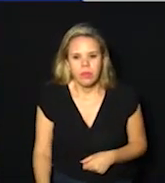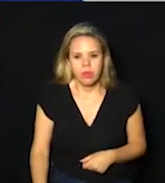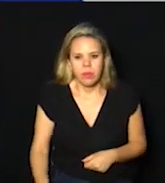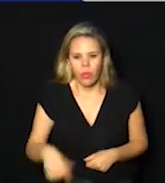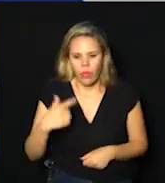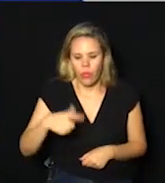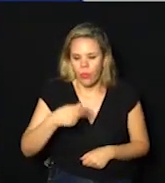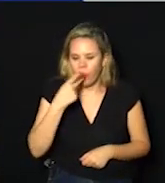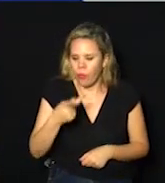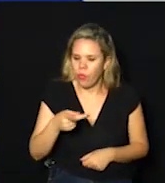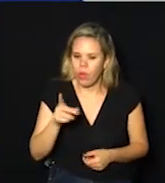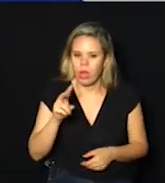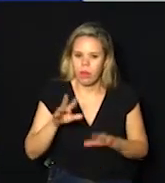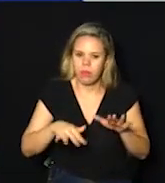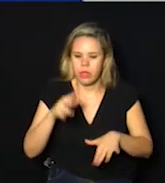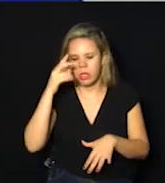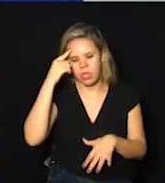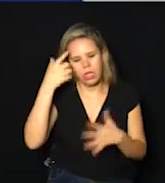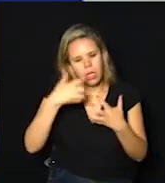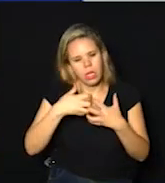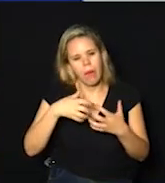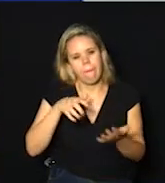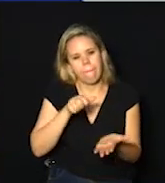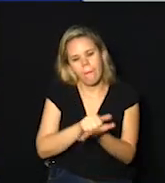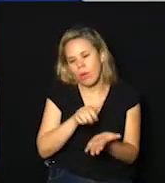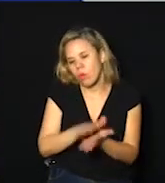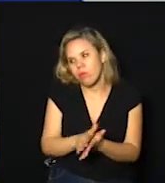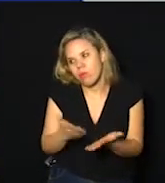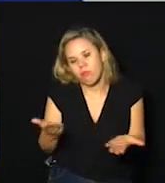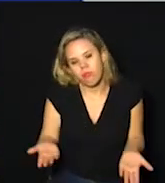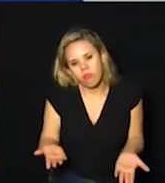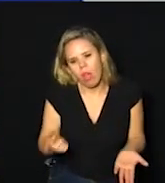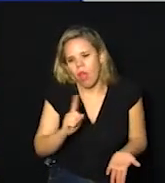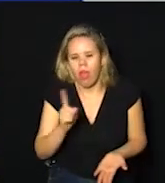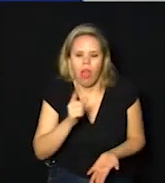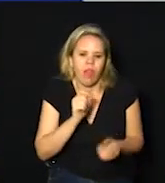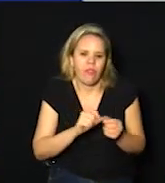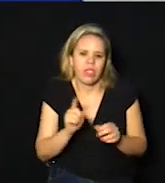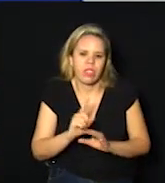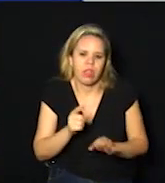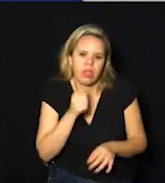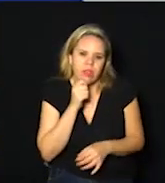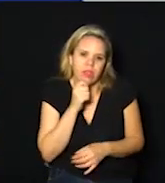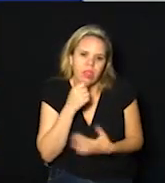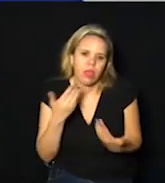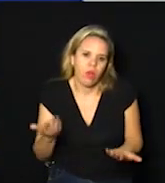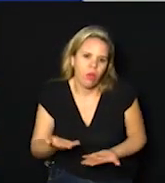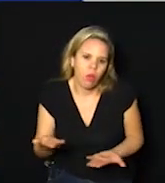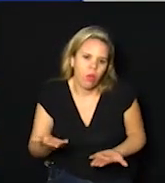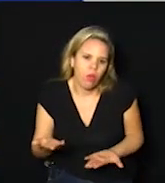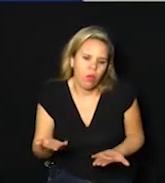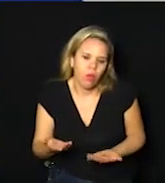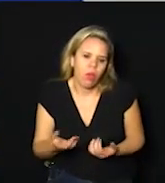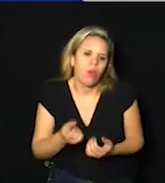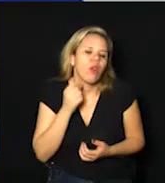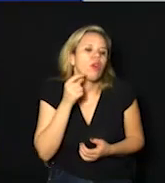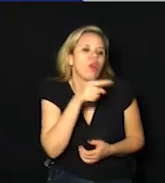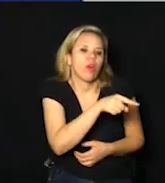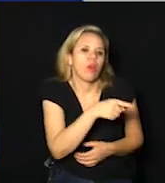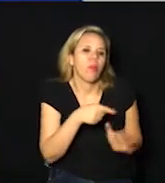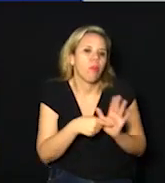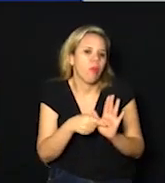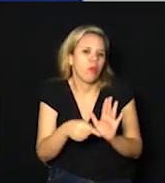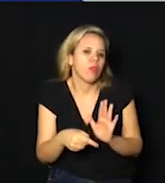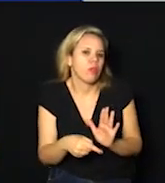reafirmei, cheguei a pensar na multa, acabei não fazendo. Agora, quando o doutor Carmino me mostrou